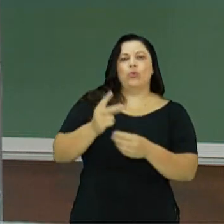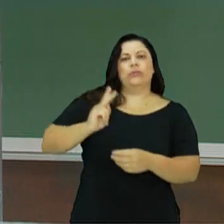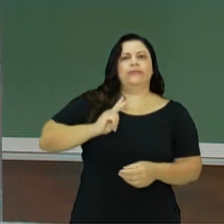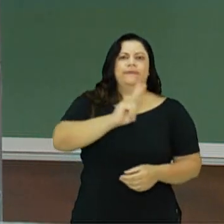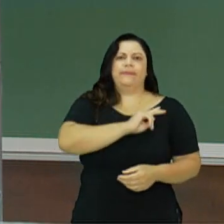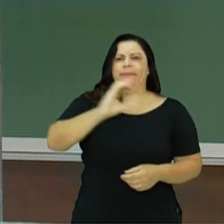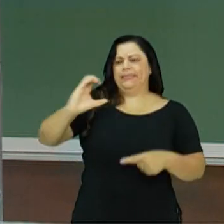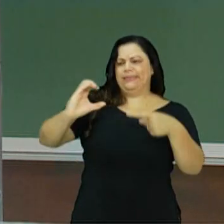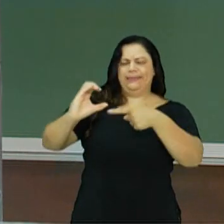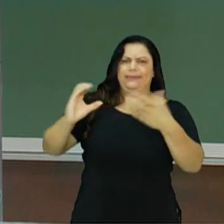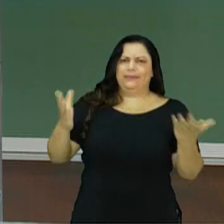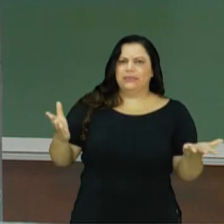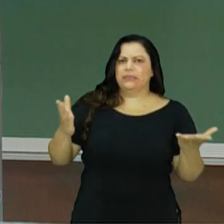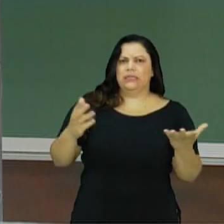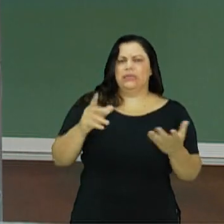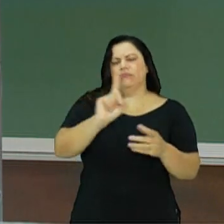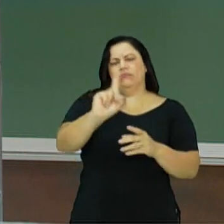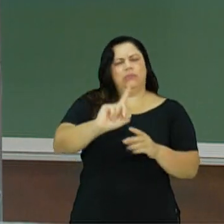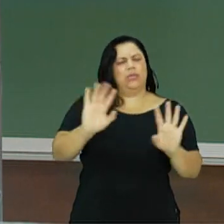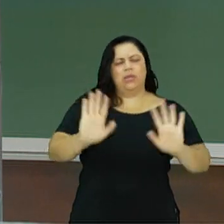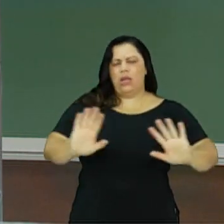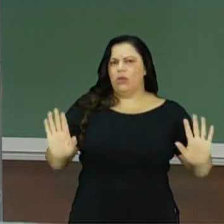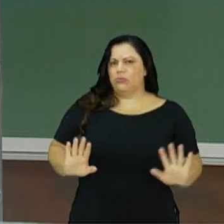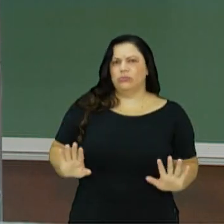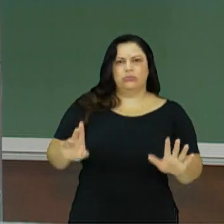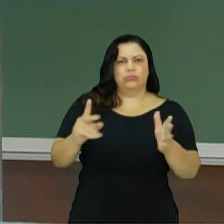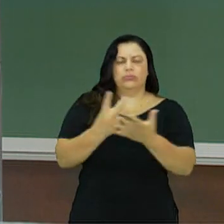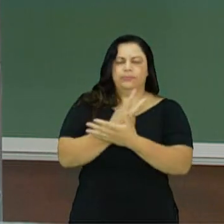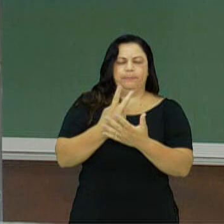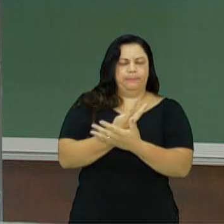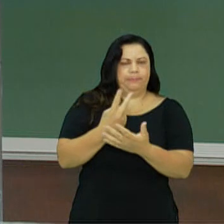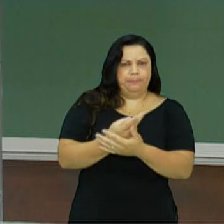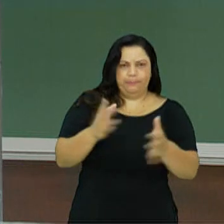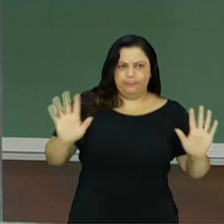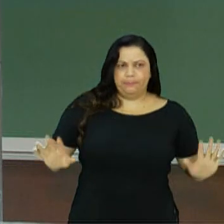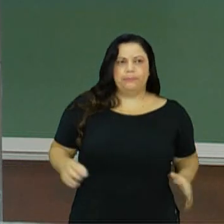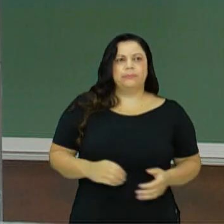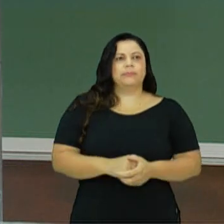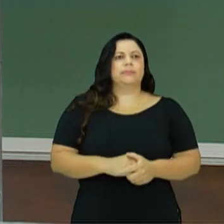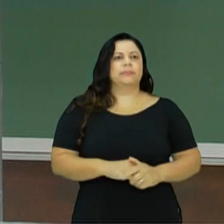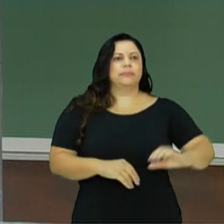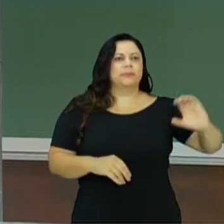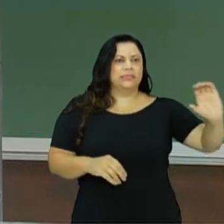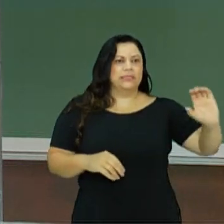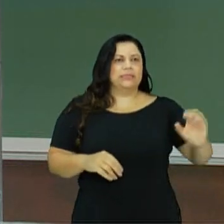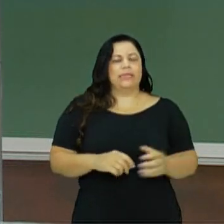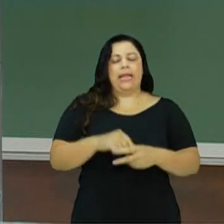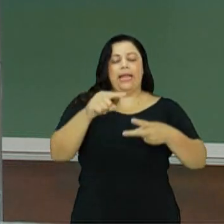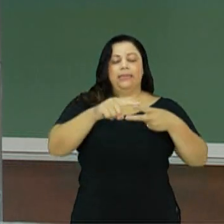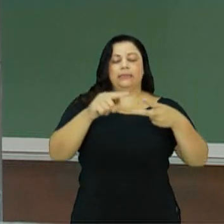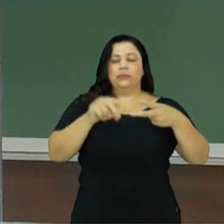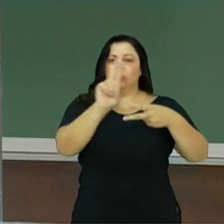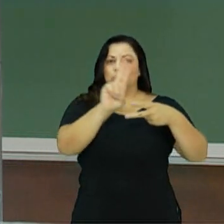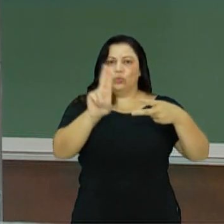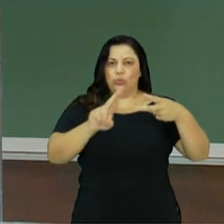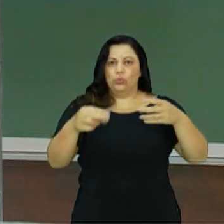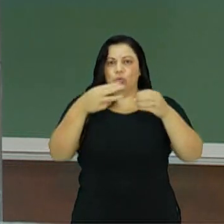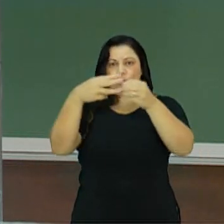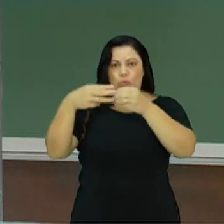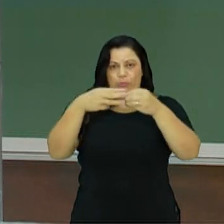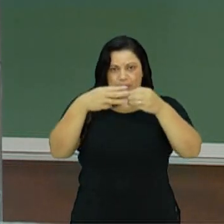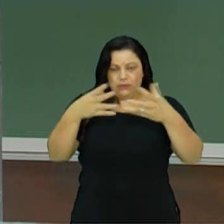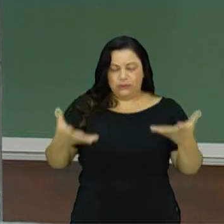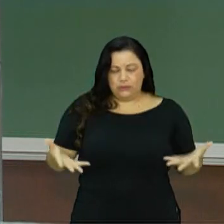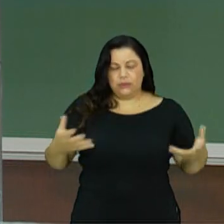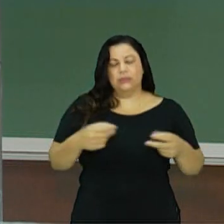vitamina C não tem essa propriedade ali, né, de estar associada aos ossos ali. Os osteoblastos e osteoclastos são células